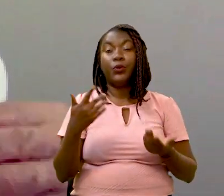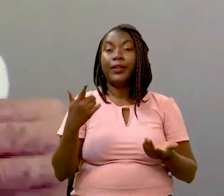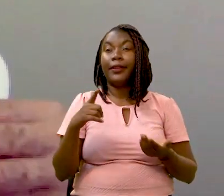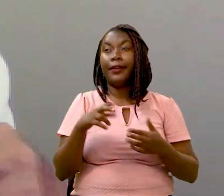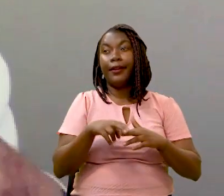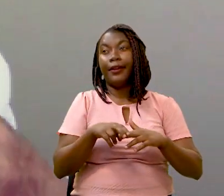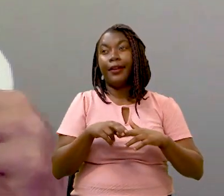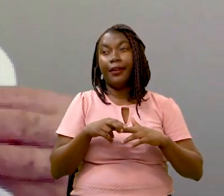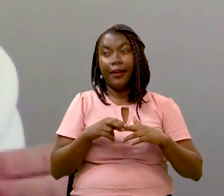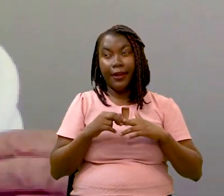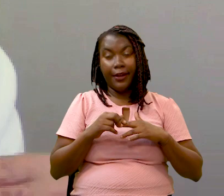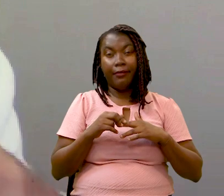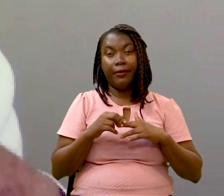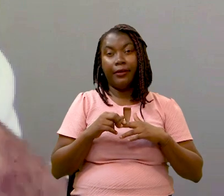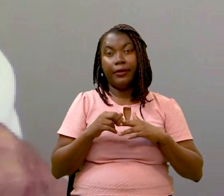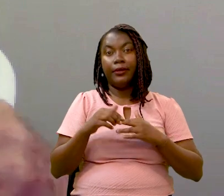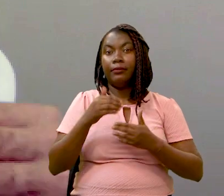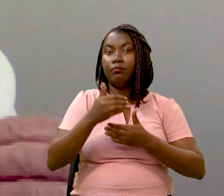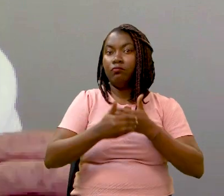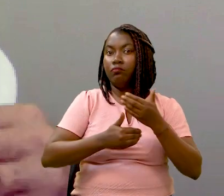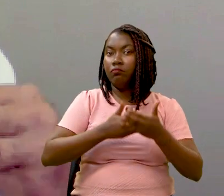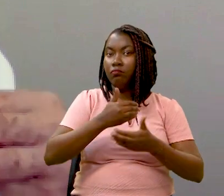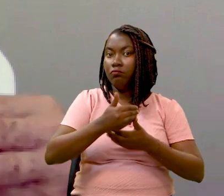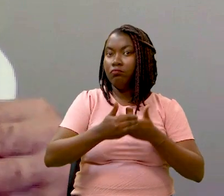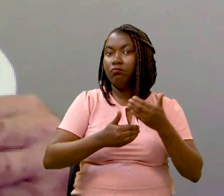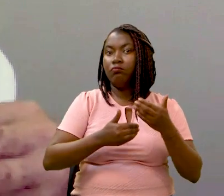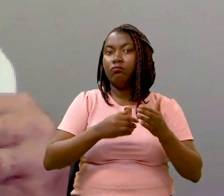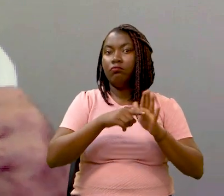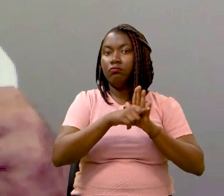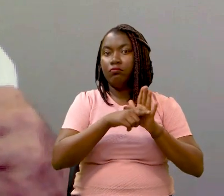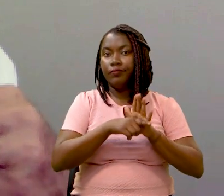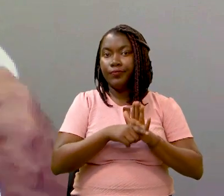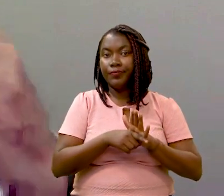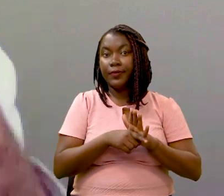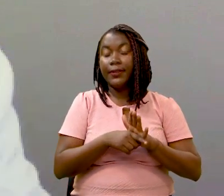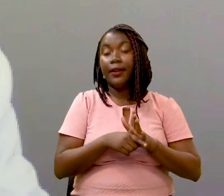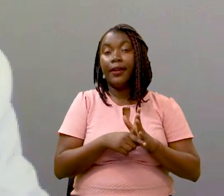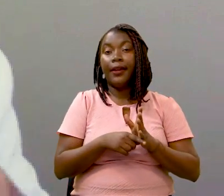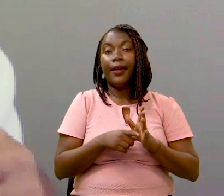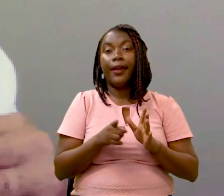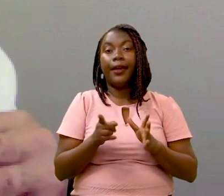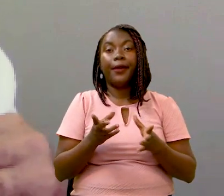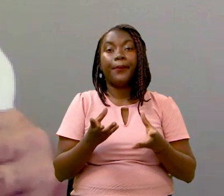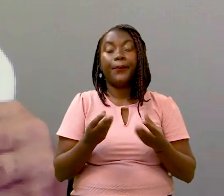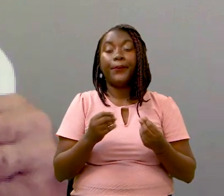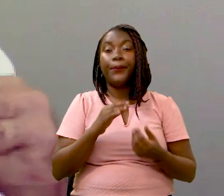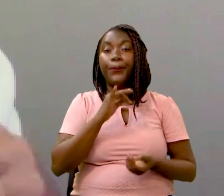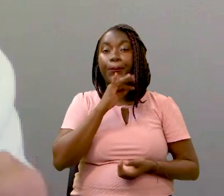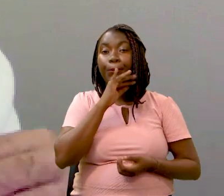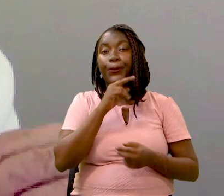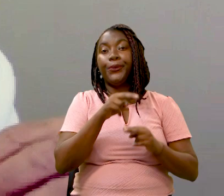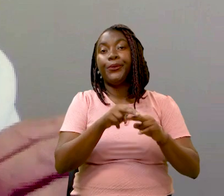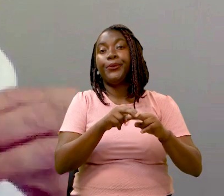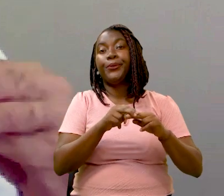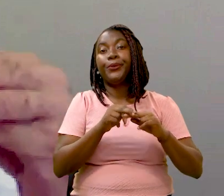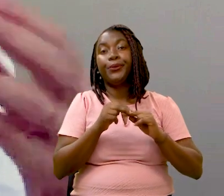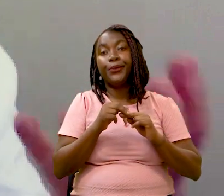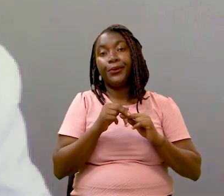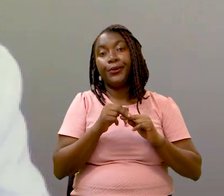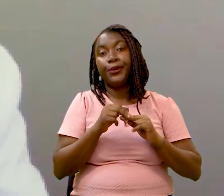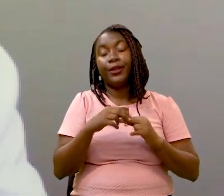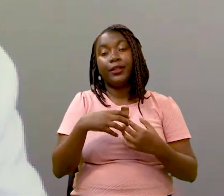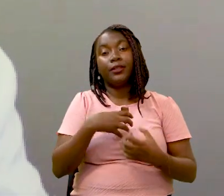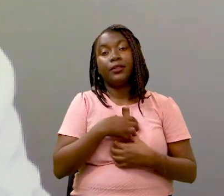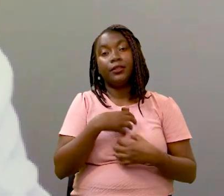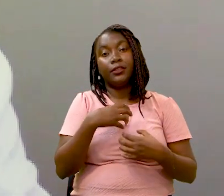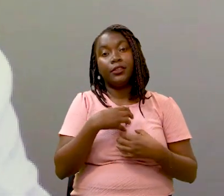tem uma causa, que ela é idiopática, puramente familiar, assim, ela é muito ruim, porque,